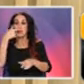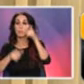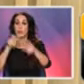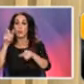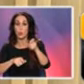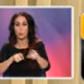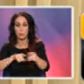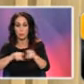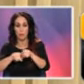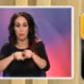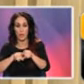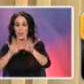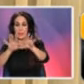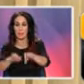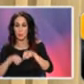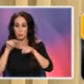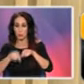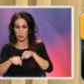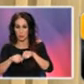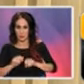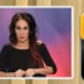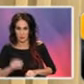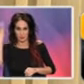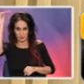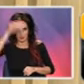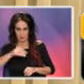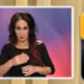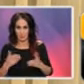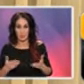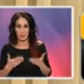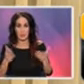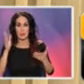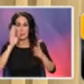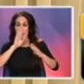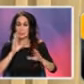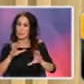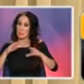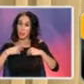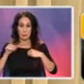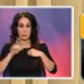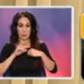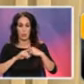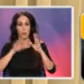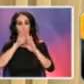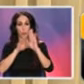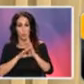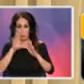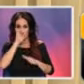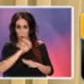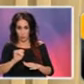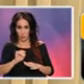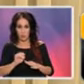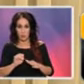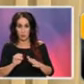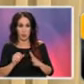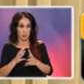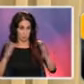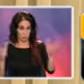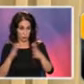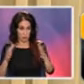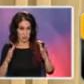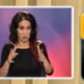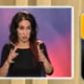deputados à Assembleia da República. A rejeição do programa do governo, por maioria